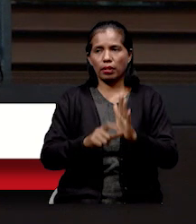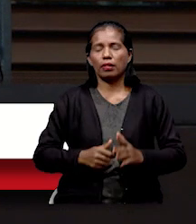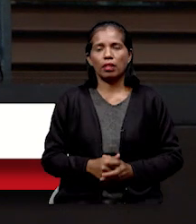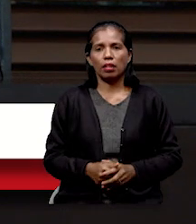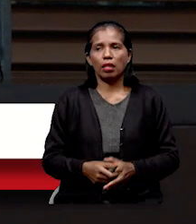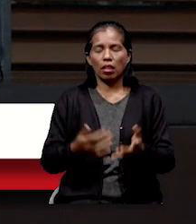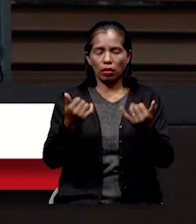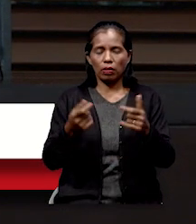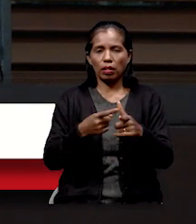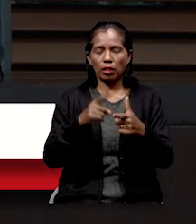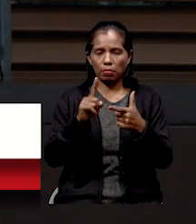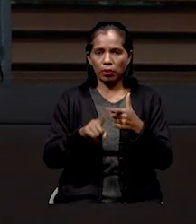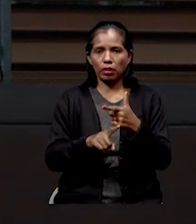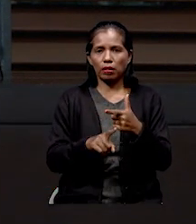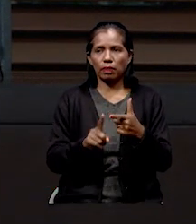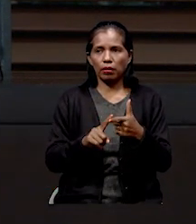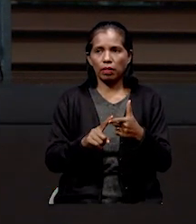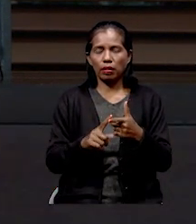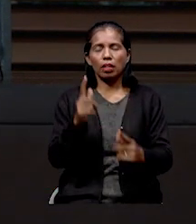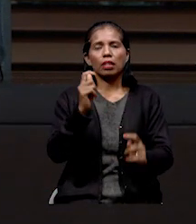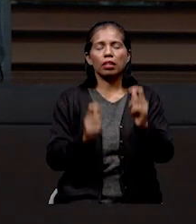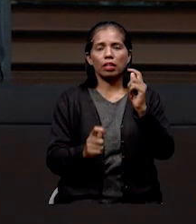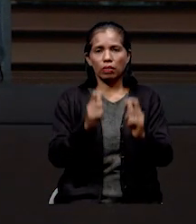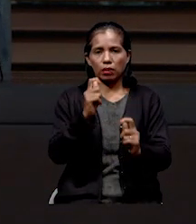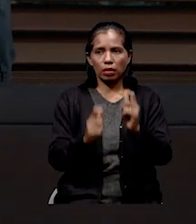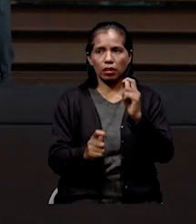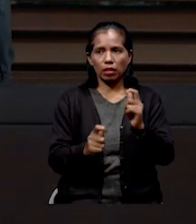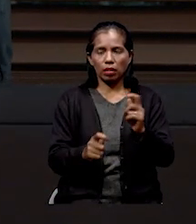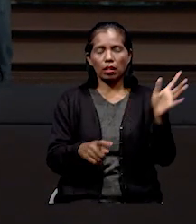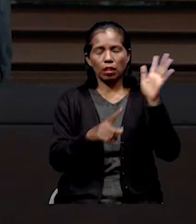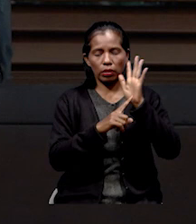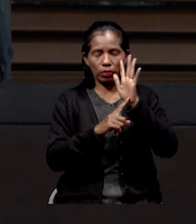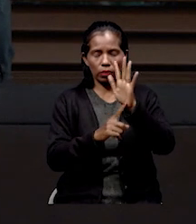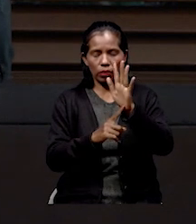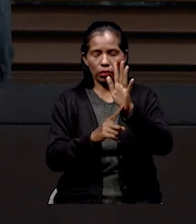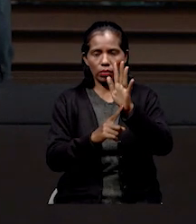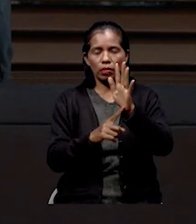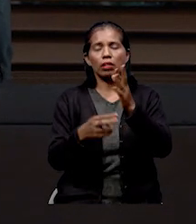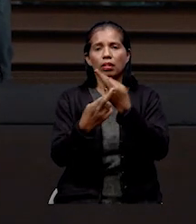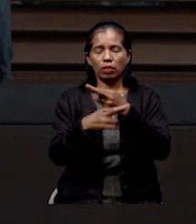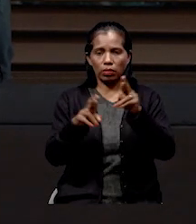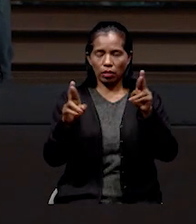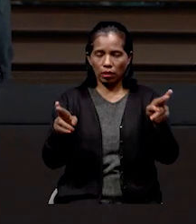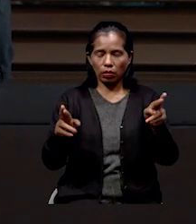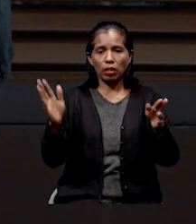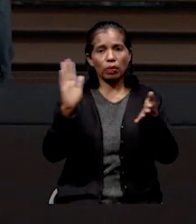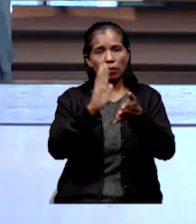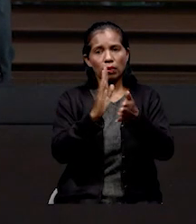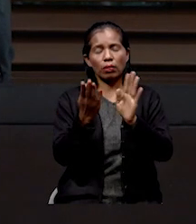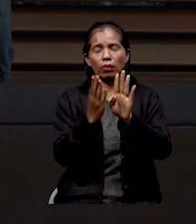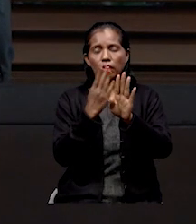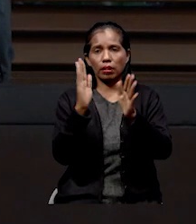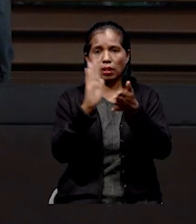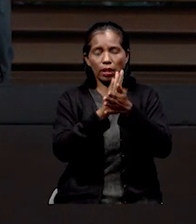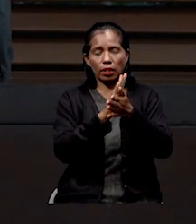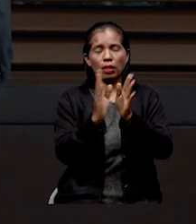agora depois de sessão de ne tribunal se fixa resultado ne ia mata oin. Não mostra e comunica imediatamente para a